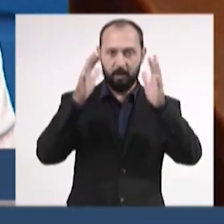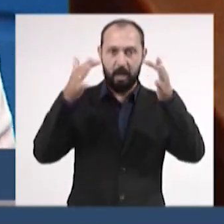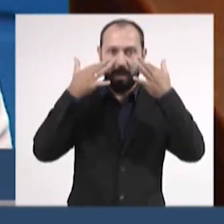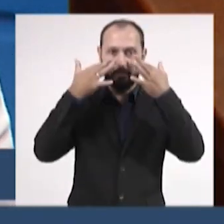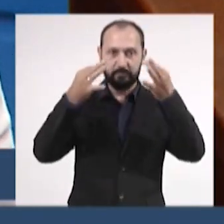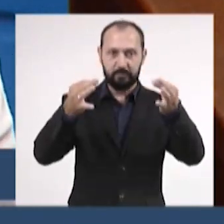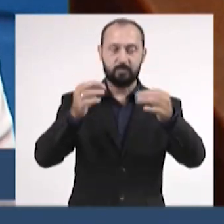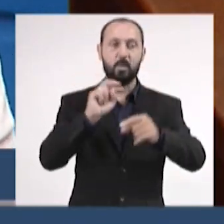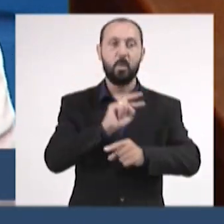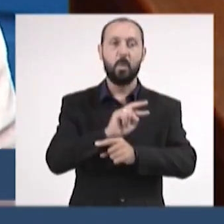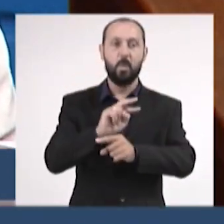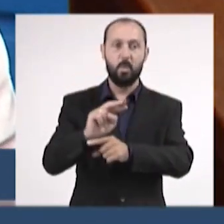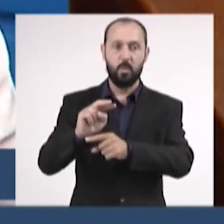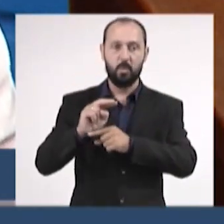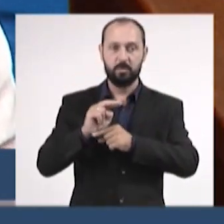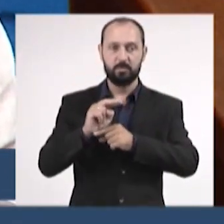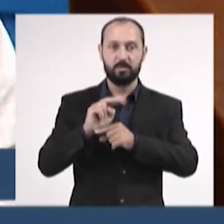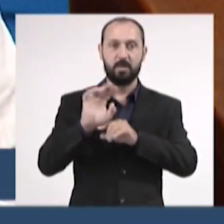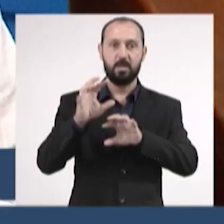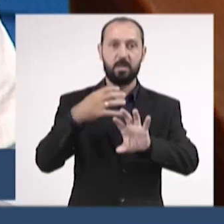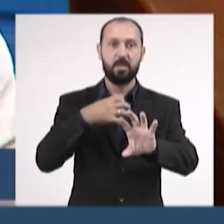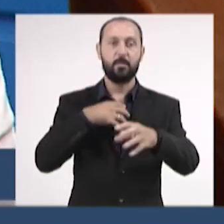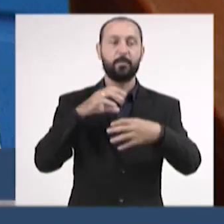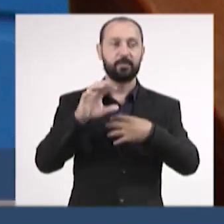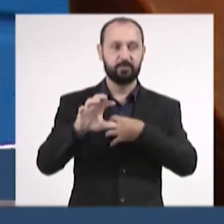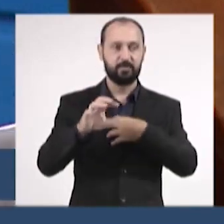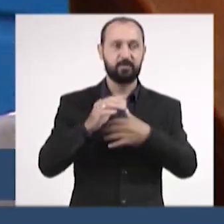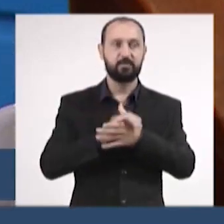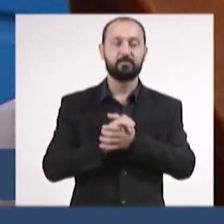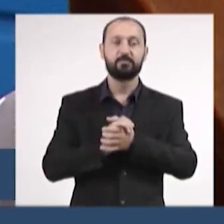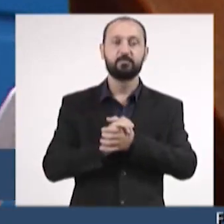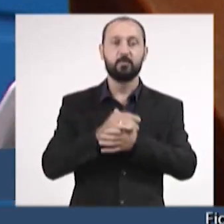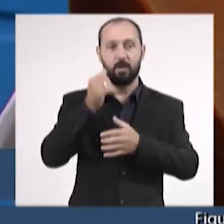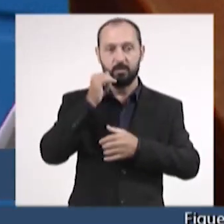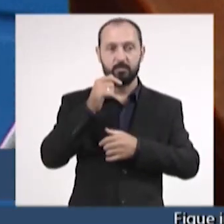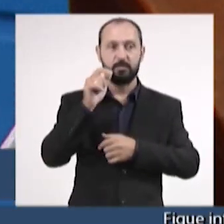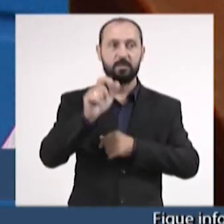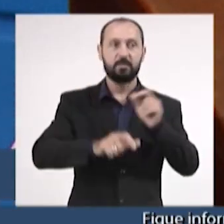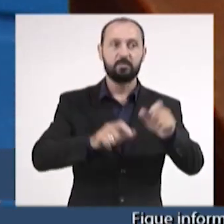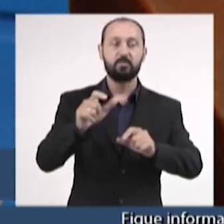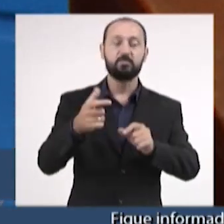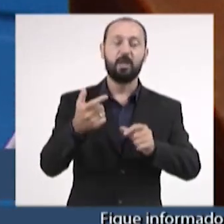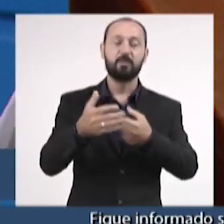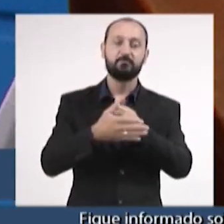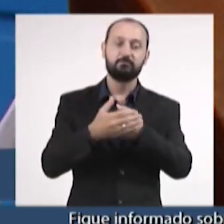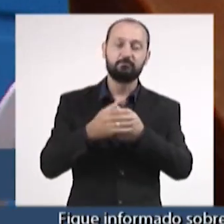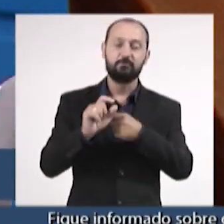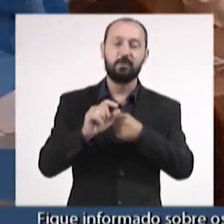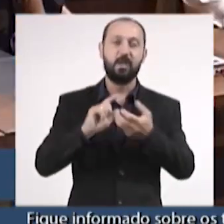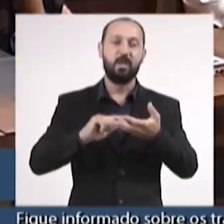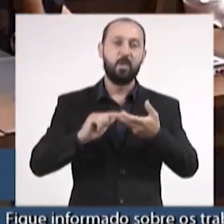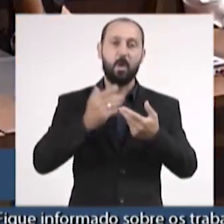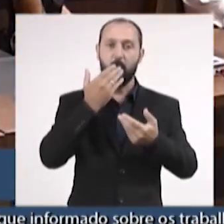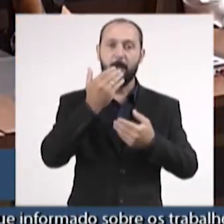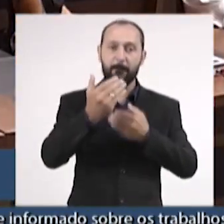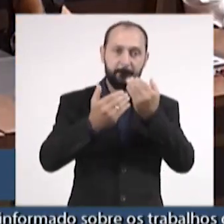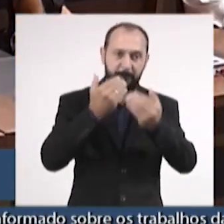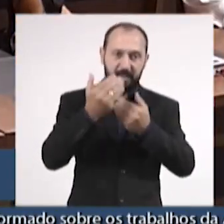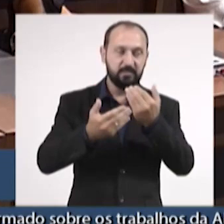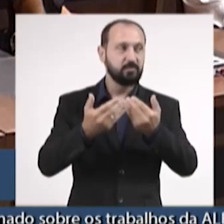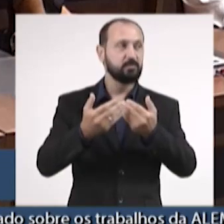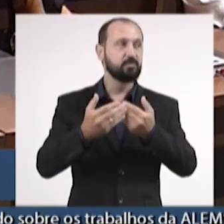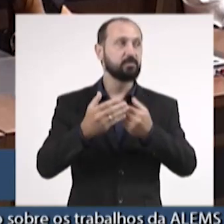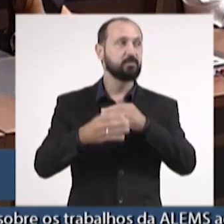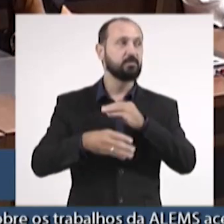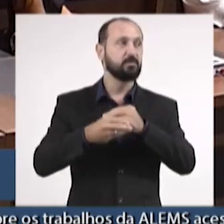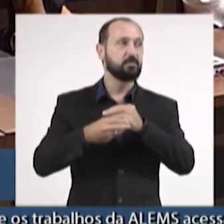atenção, cuidado e empatia. Quando as mulheres não fornecem tais atributos ou reivindicam